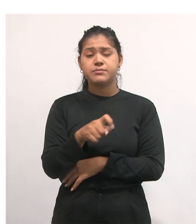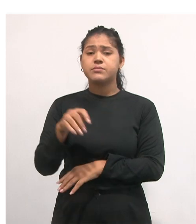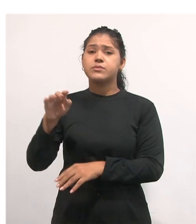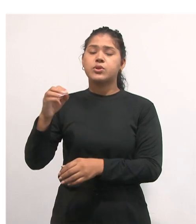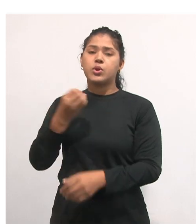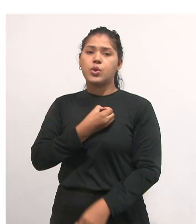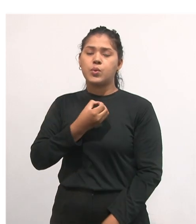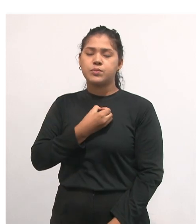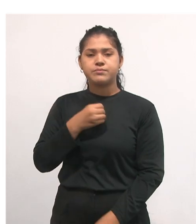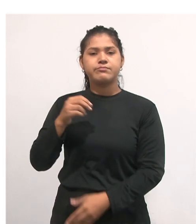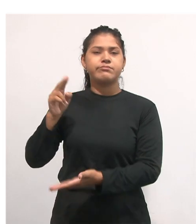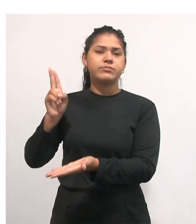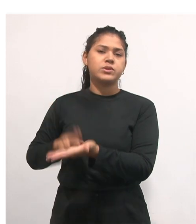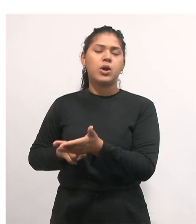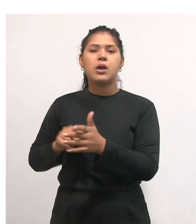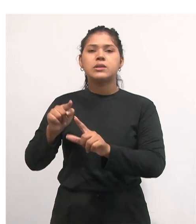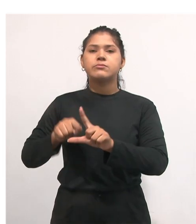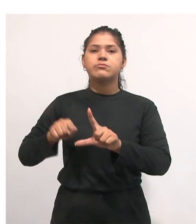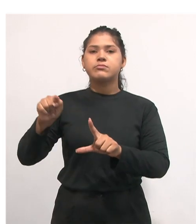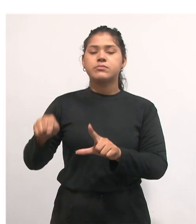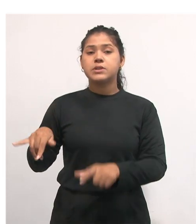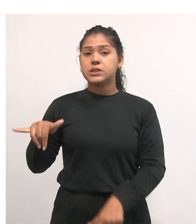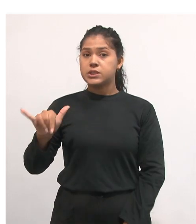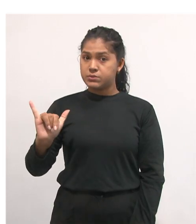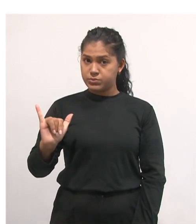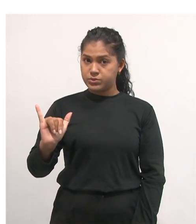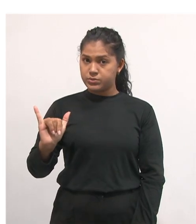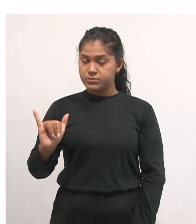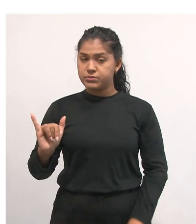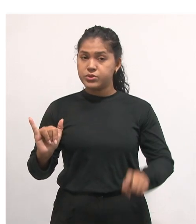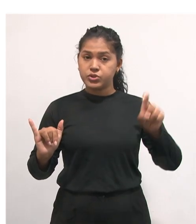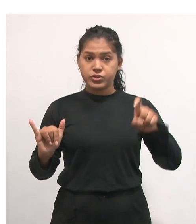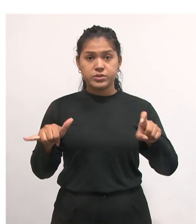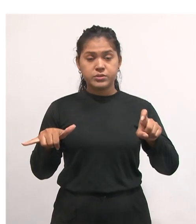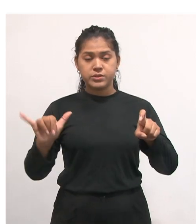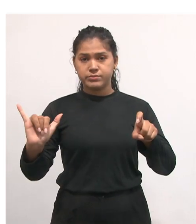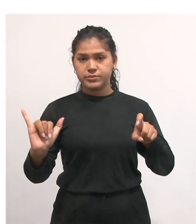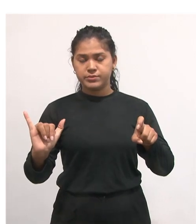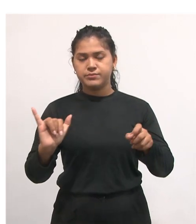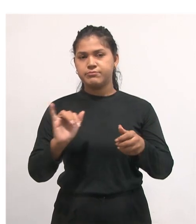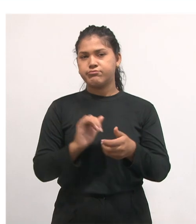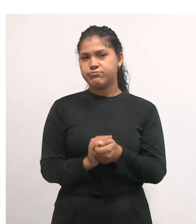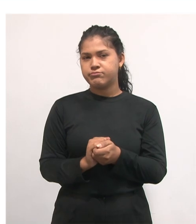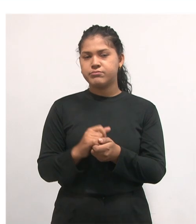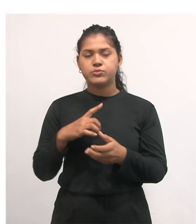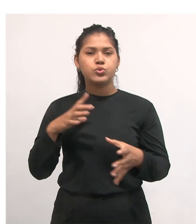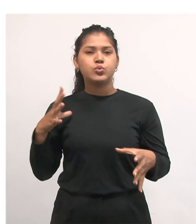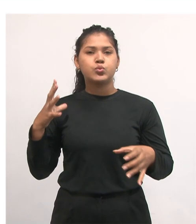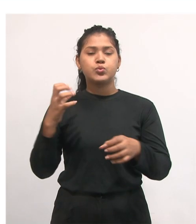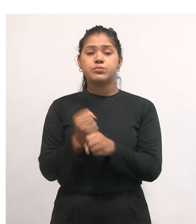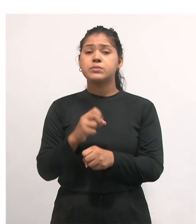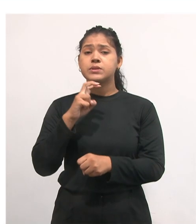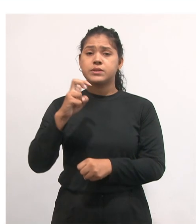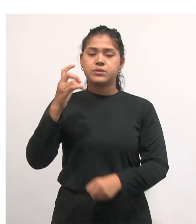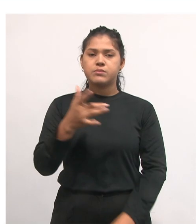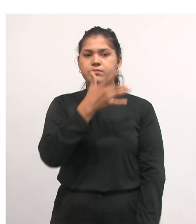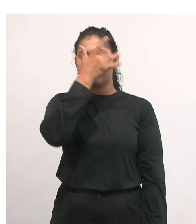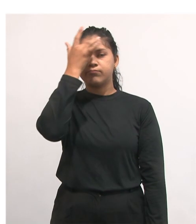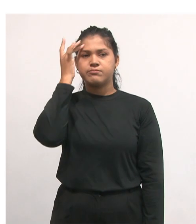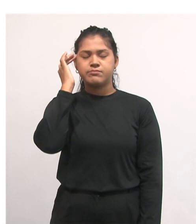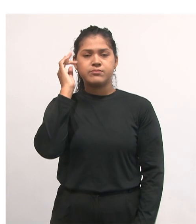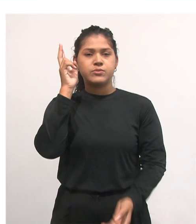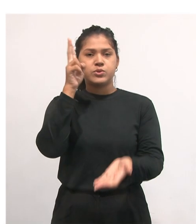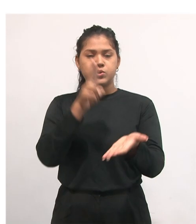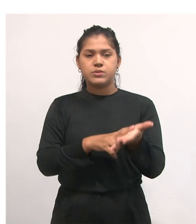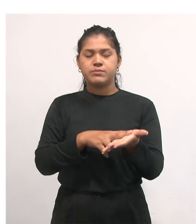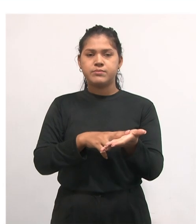valores da estatística de y, correto? A gente tem um total de 5, correto? E